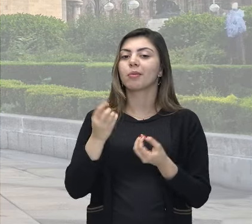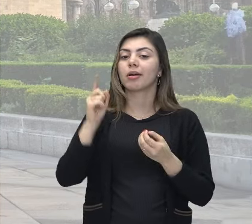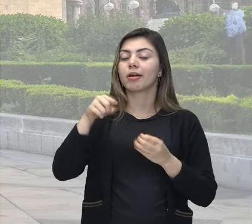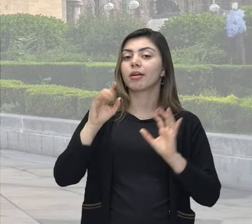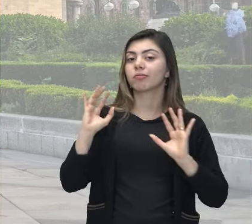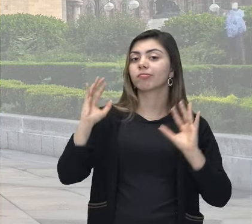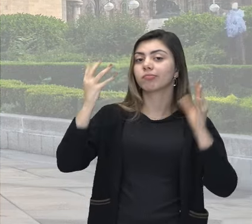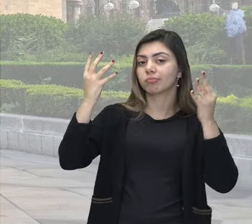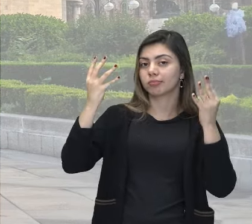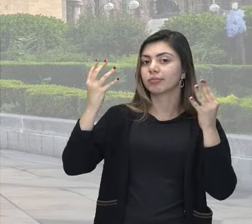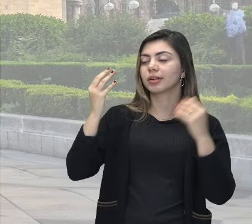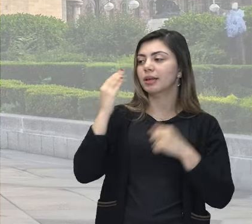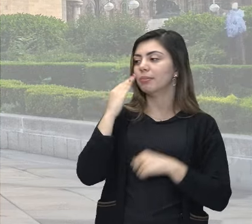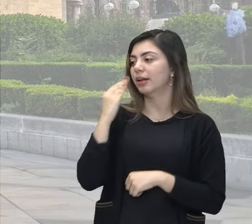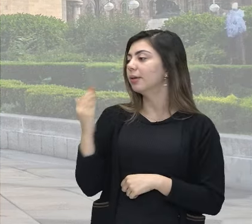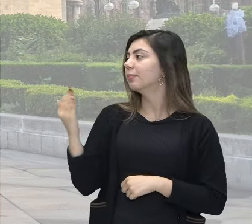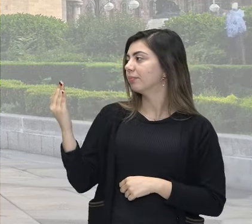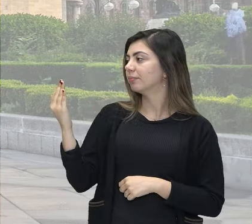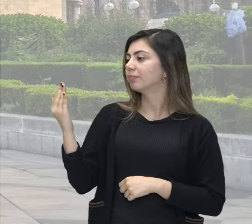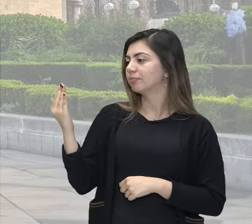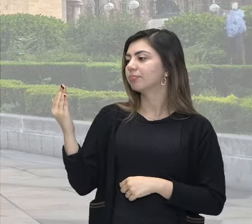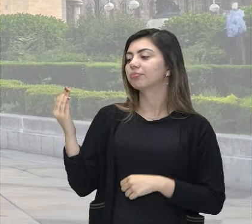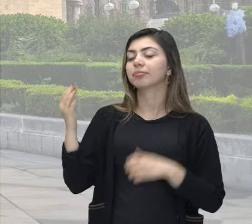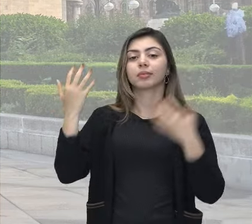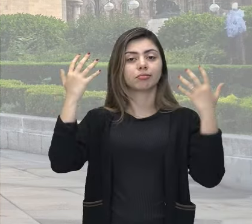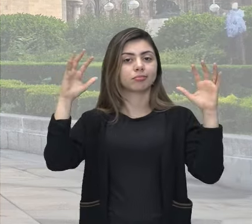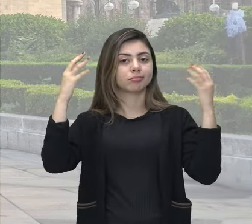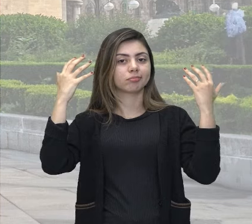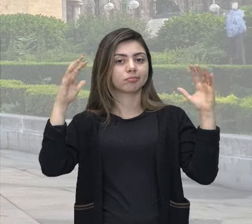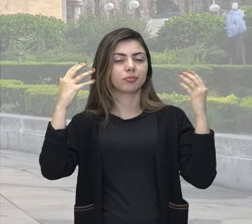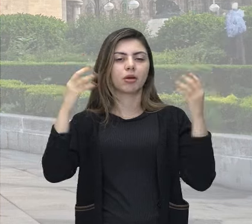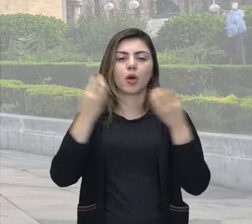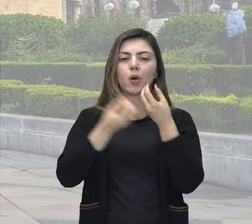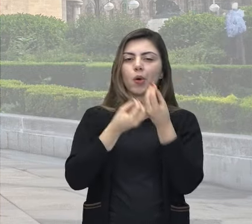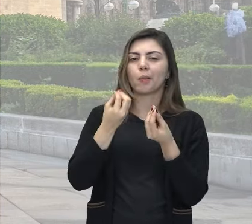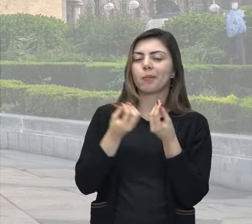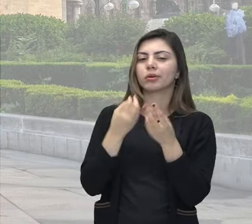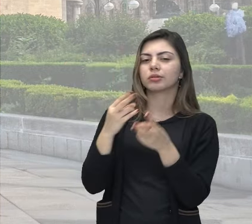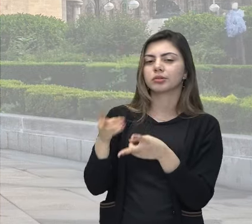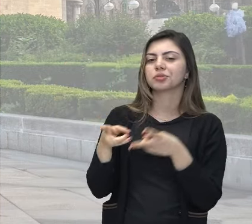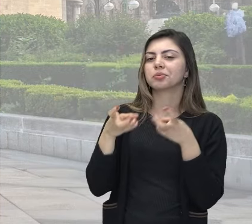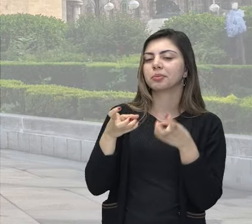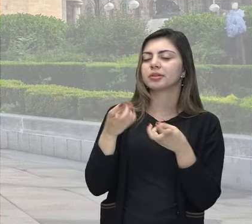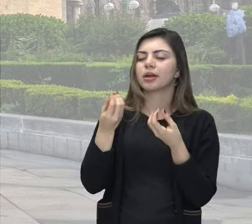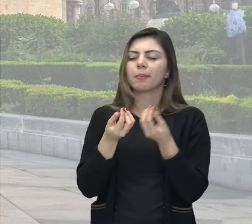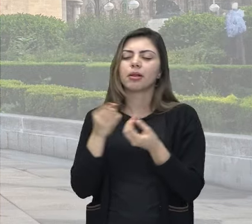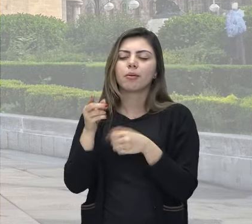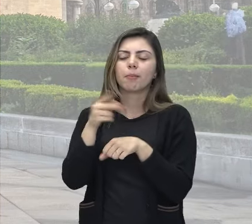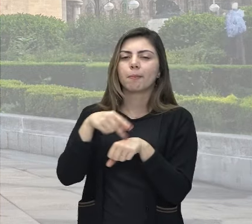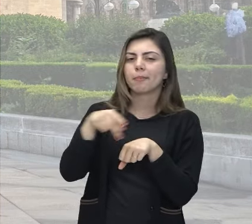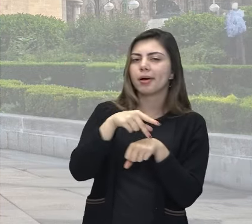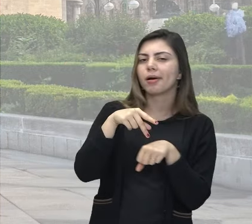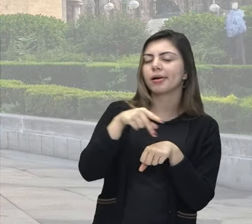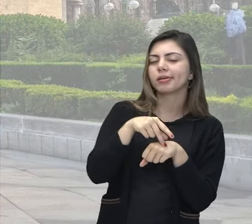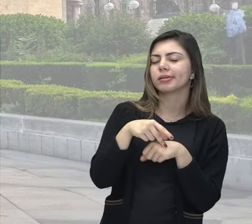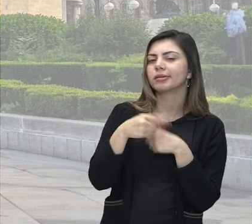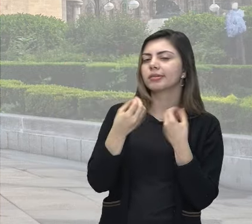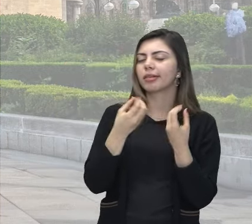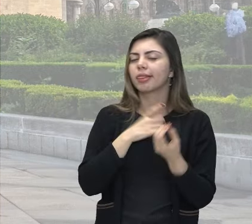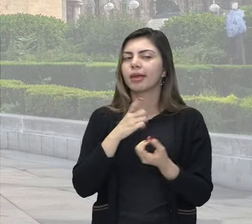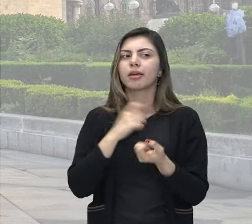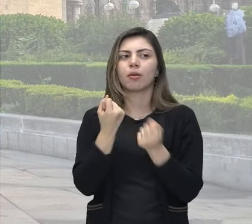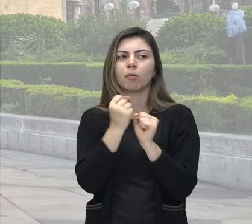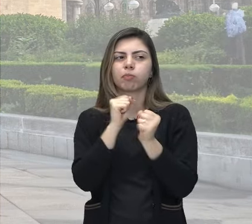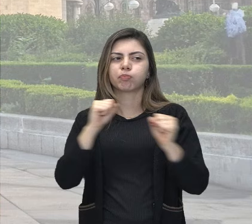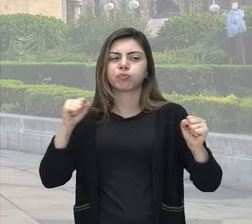ao clima, né? Como é que a gente observa ali esse país, né? Tendo essa extensão territorial